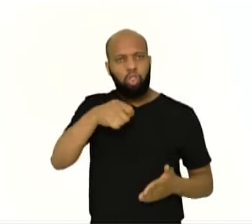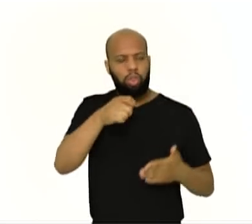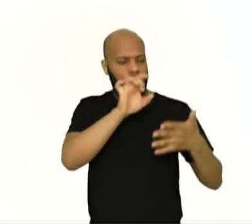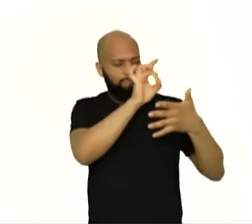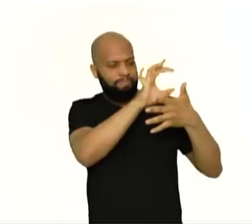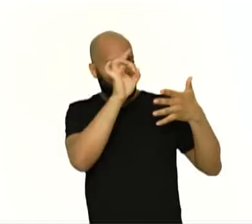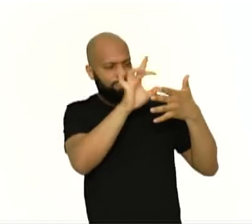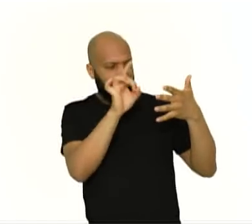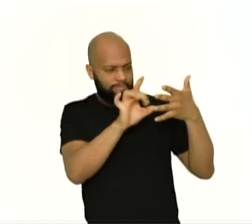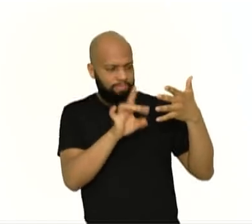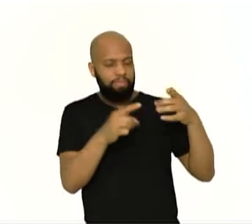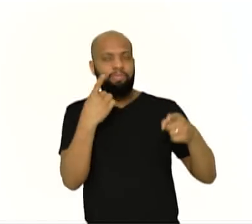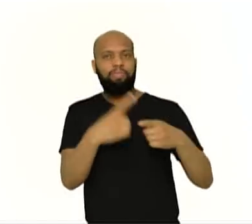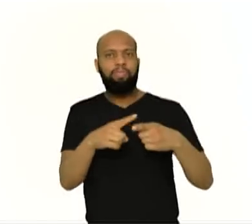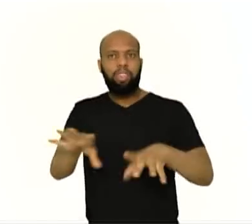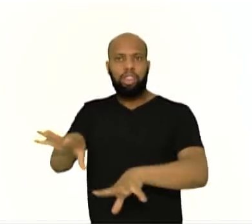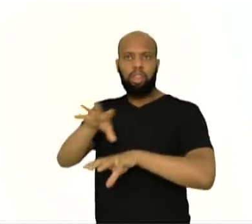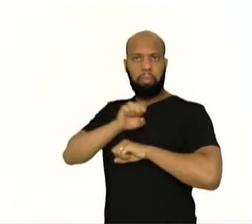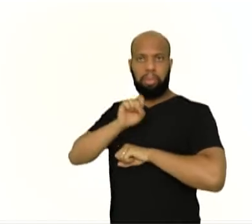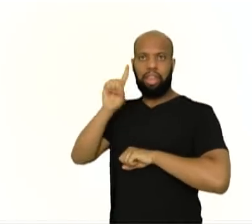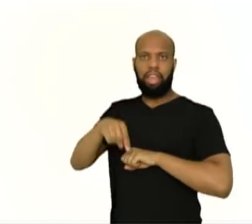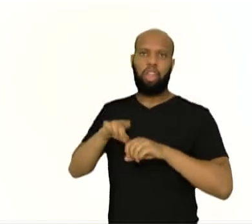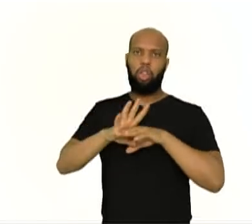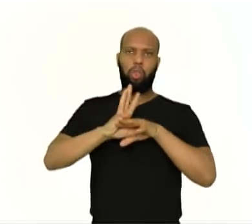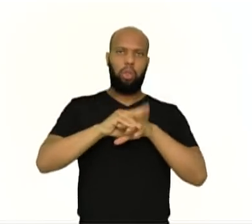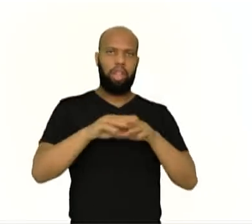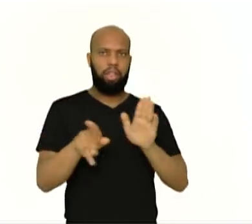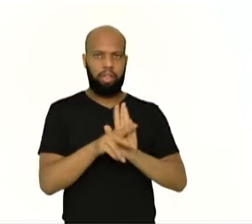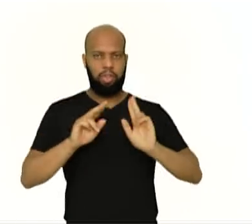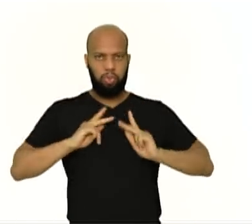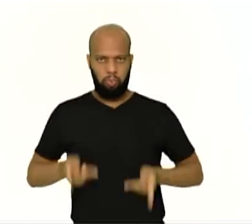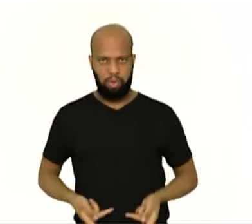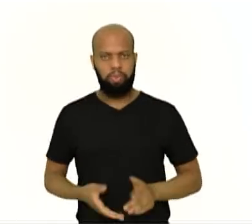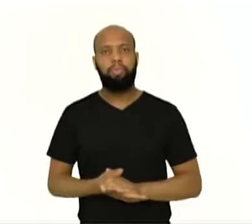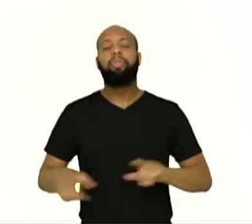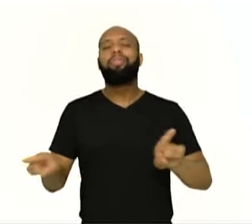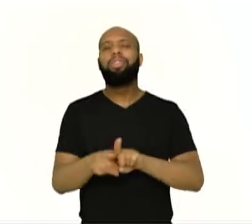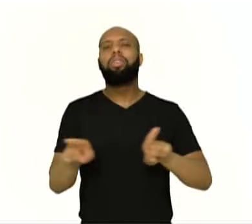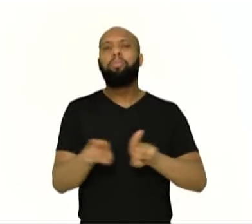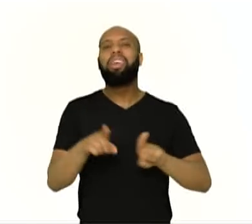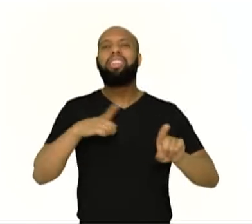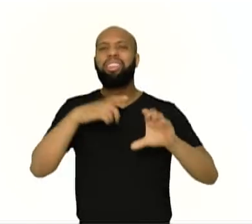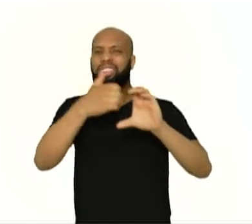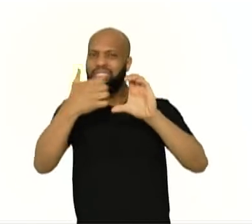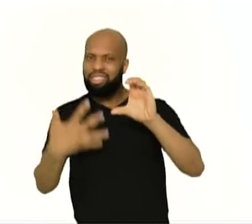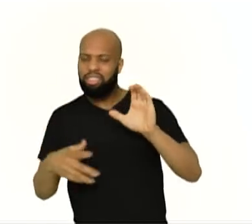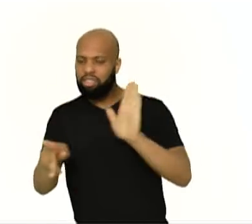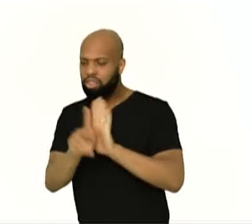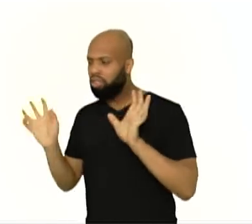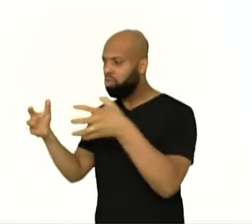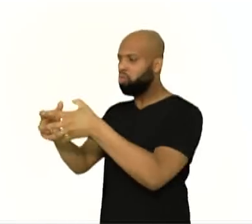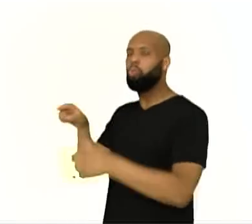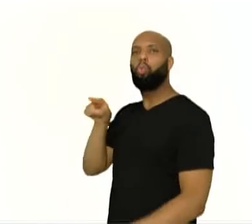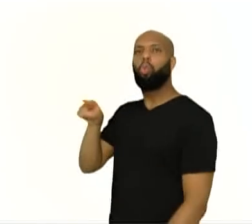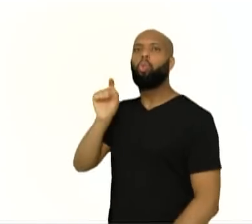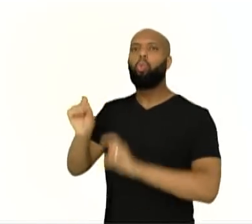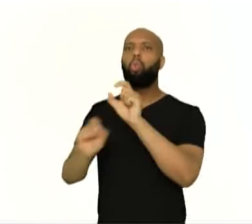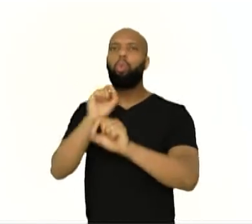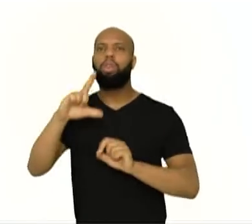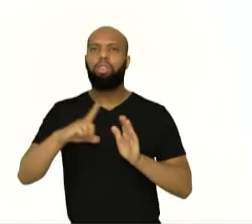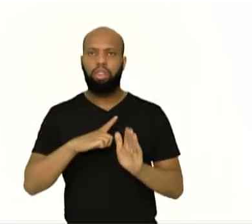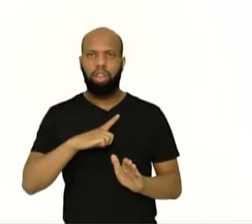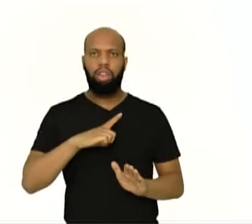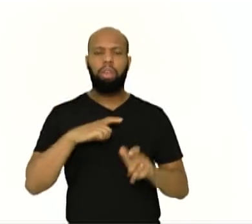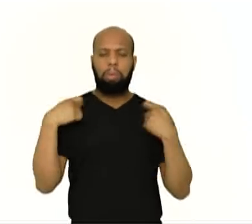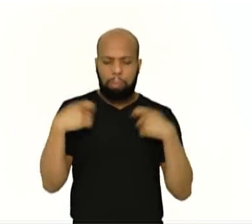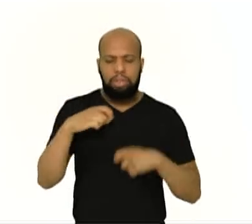eles causam doenças nos seres humanos. Quais são as características desse grupo? O que tem